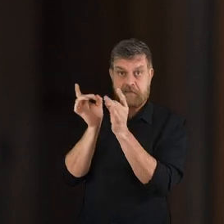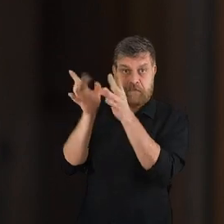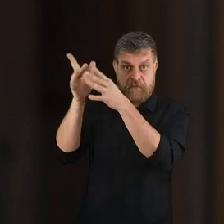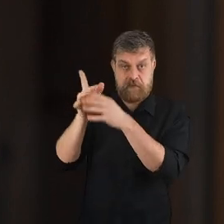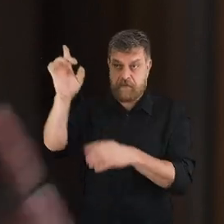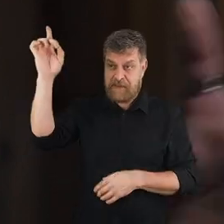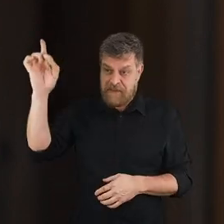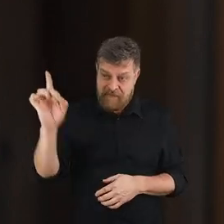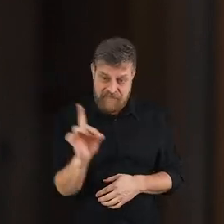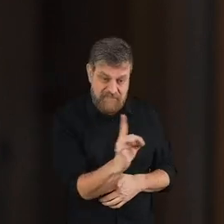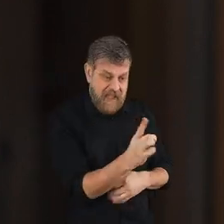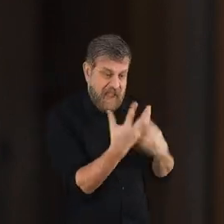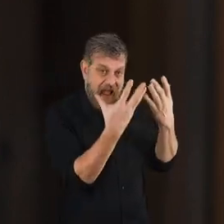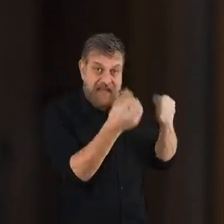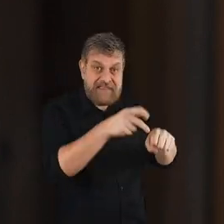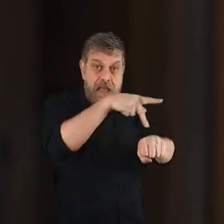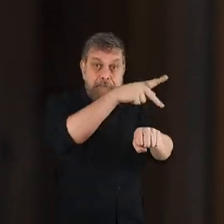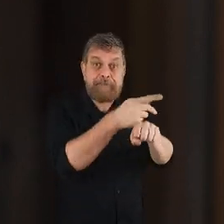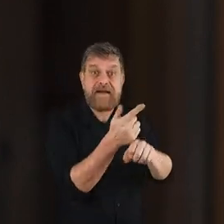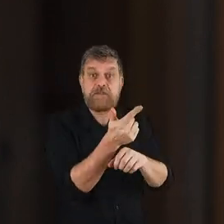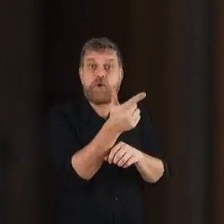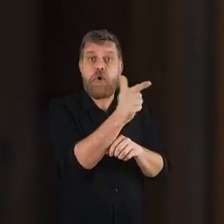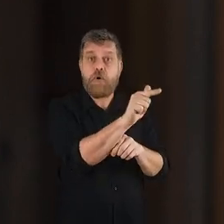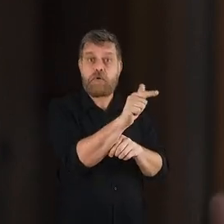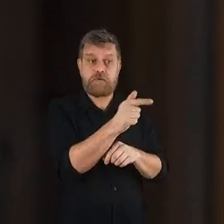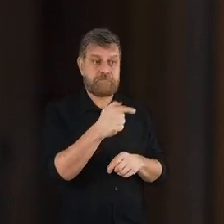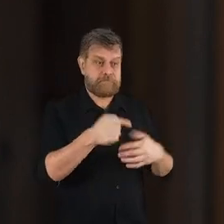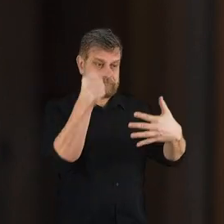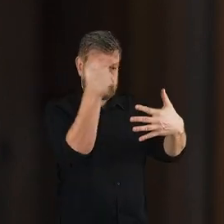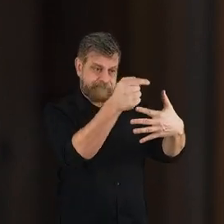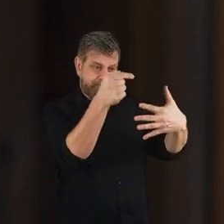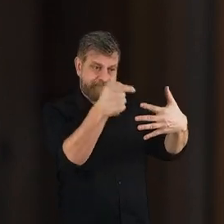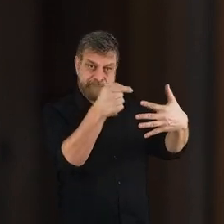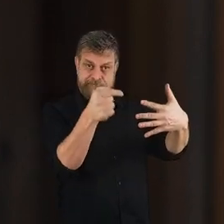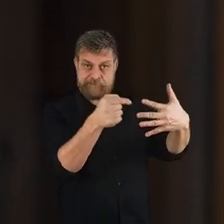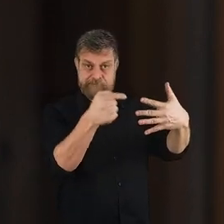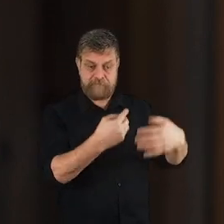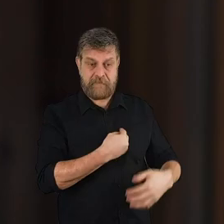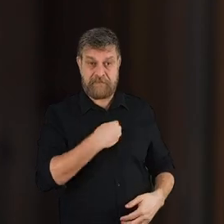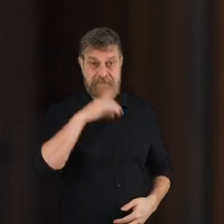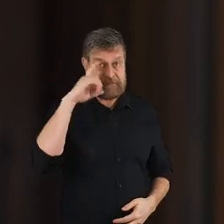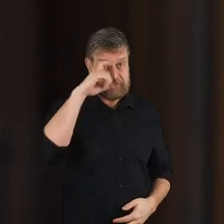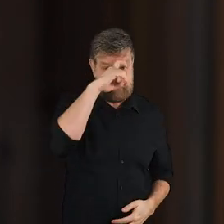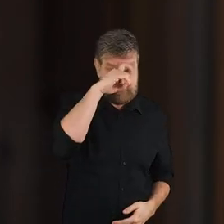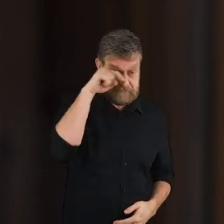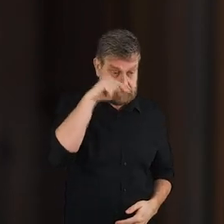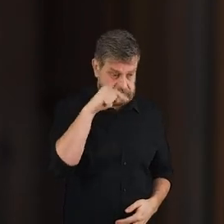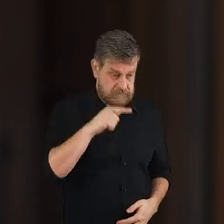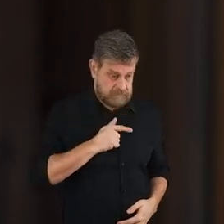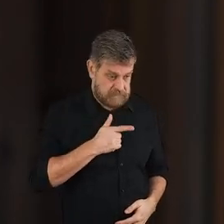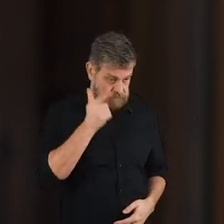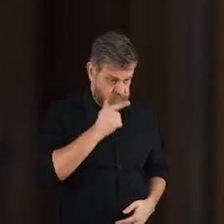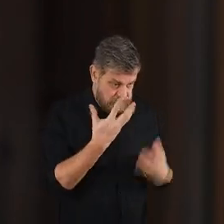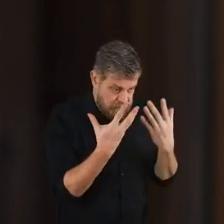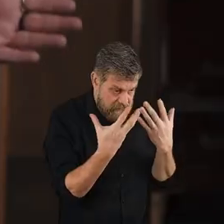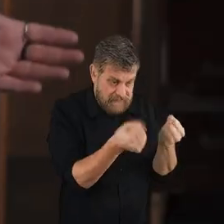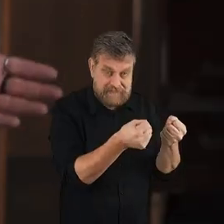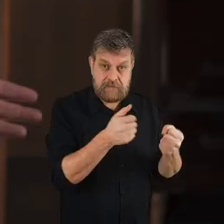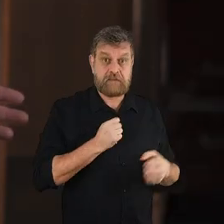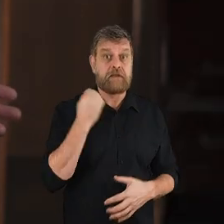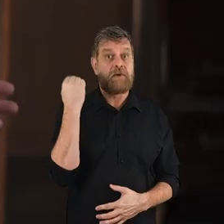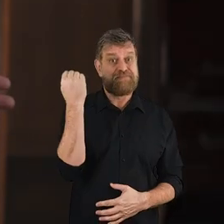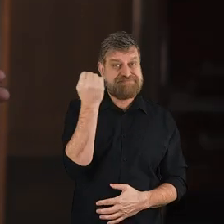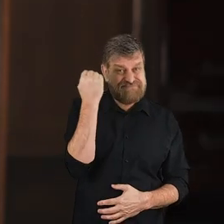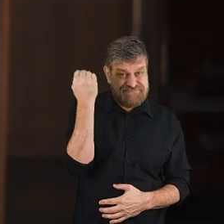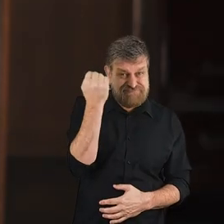e aceita morar em outro país com as condições que lhe forem concedidas, mesmo que sejam